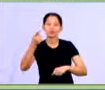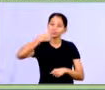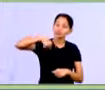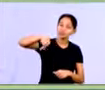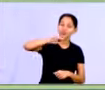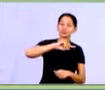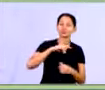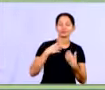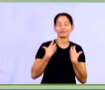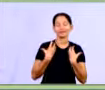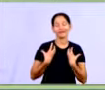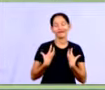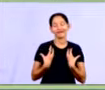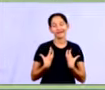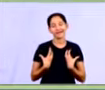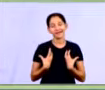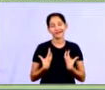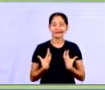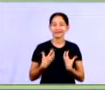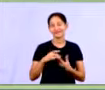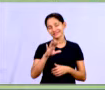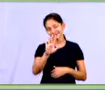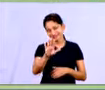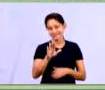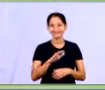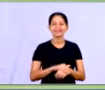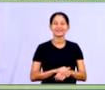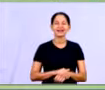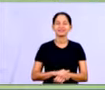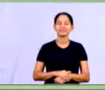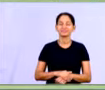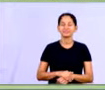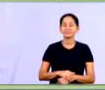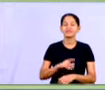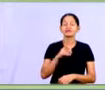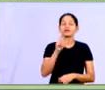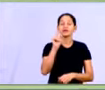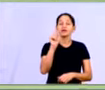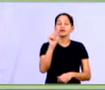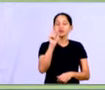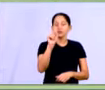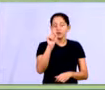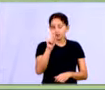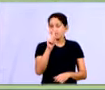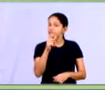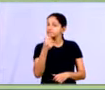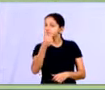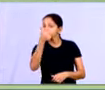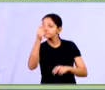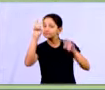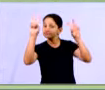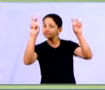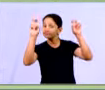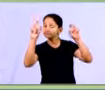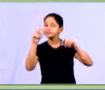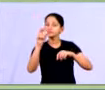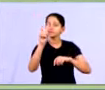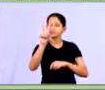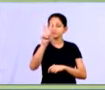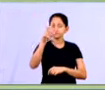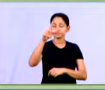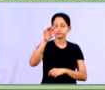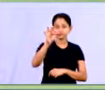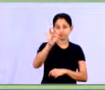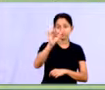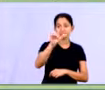também li uma palavra trocada ali agora. Vamos ler então. Então vamos lá. Valor futuro líquido, VFL, também tem